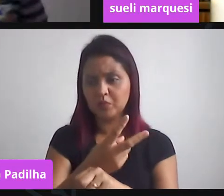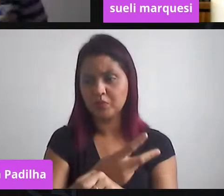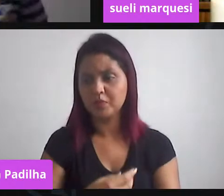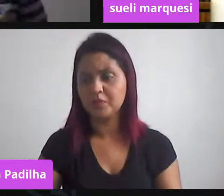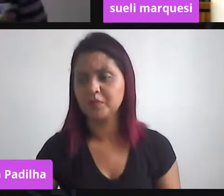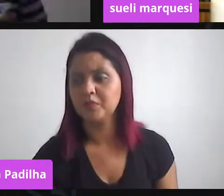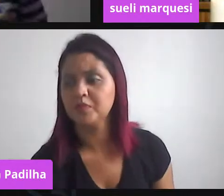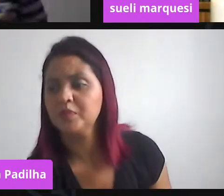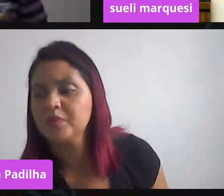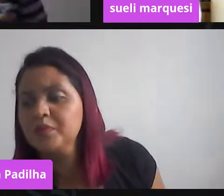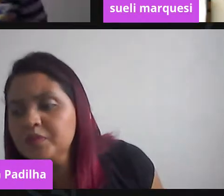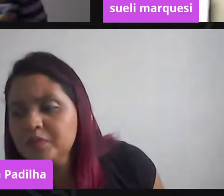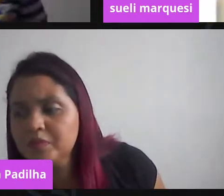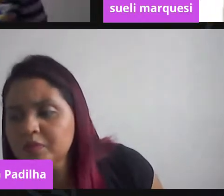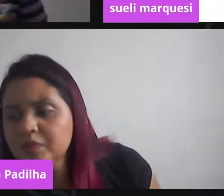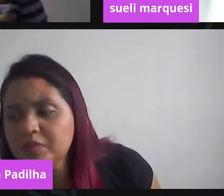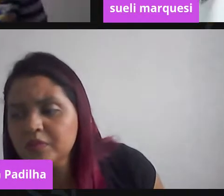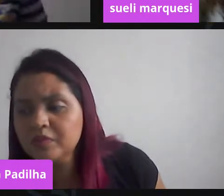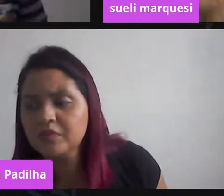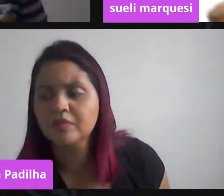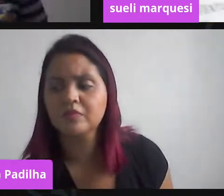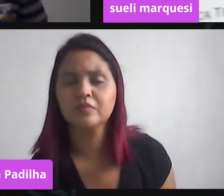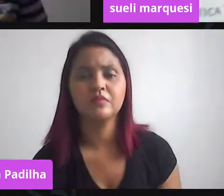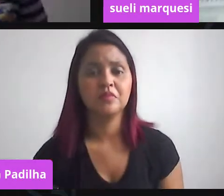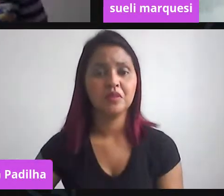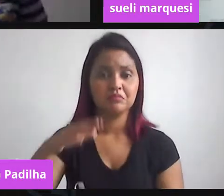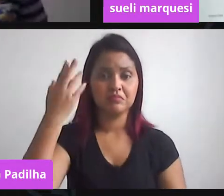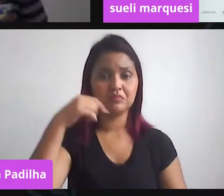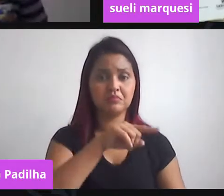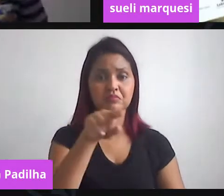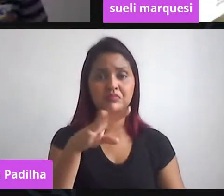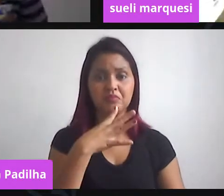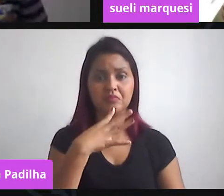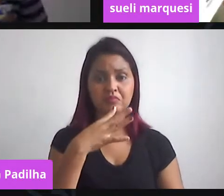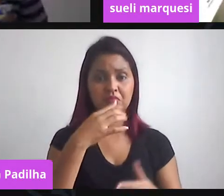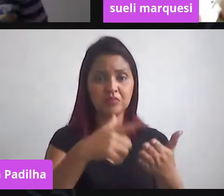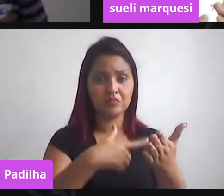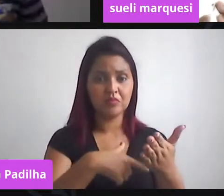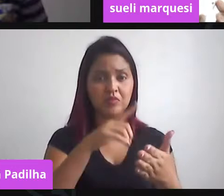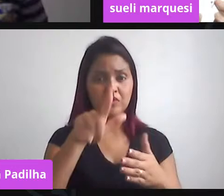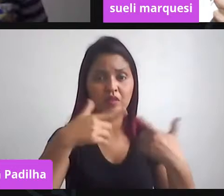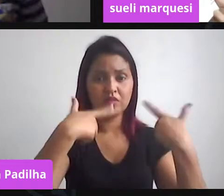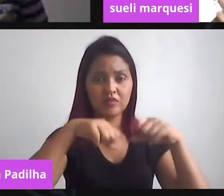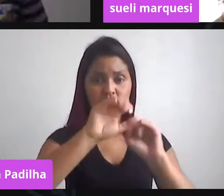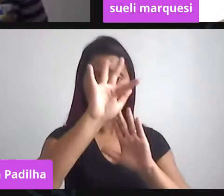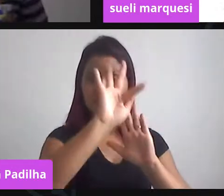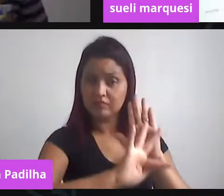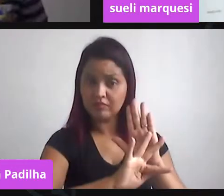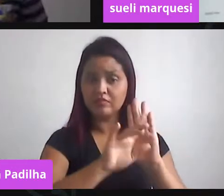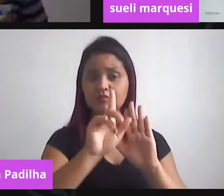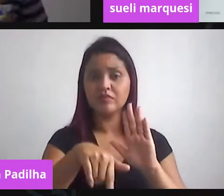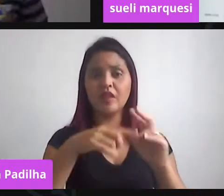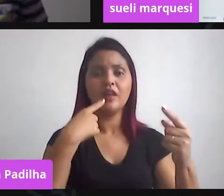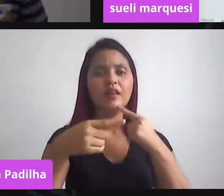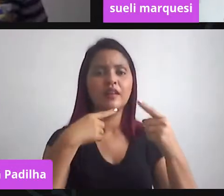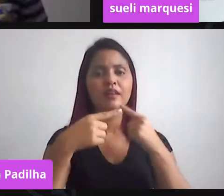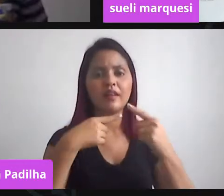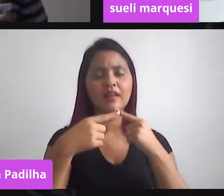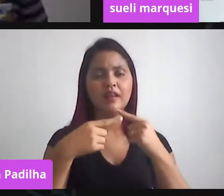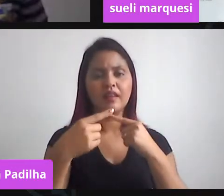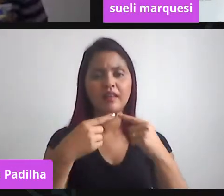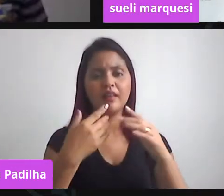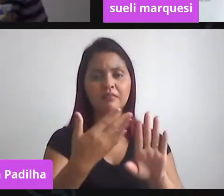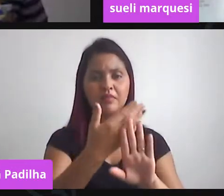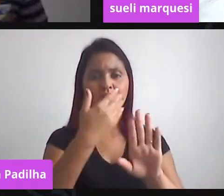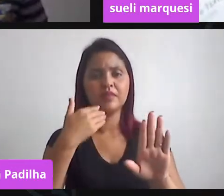não sei se vocês conhecem esse livro que se chama Linguística Textual, Diálogos